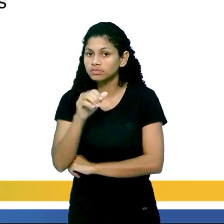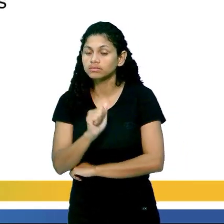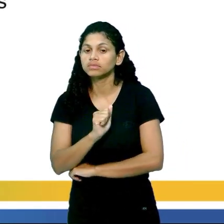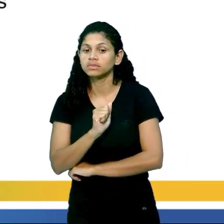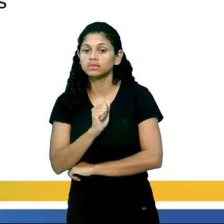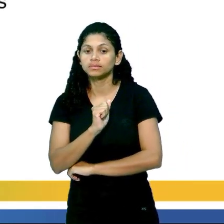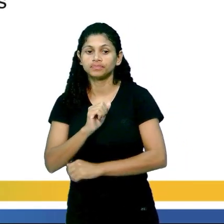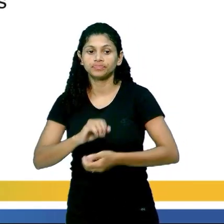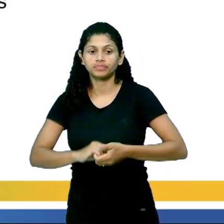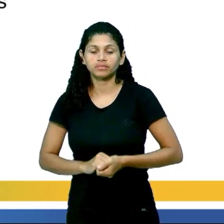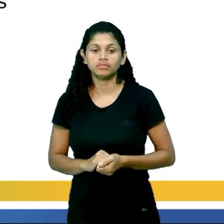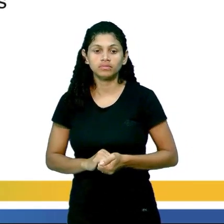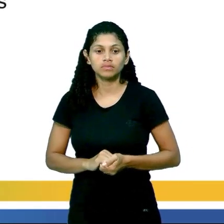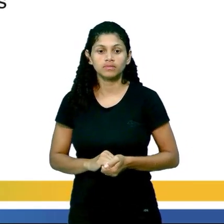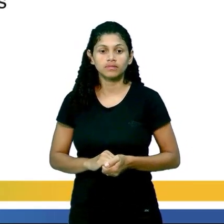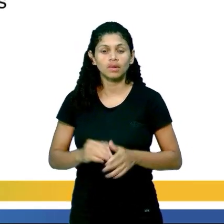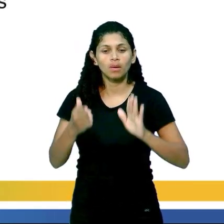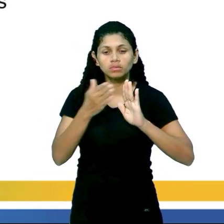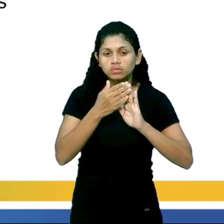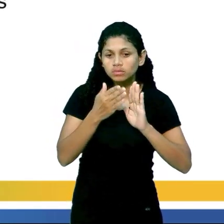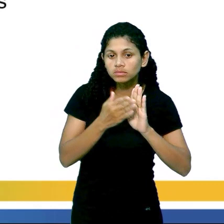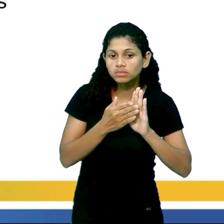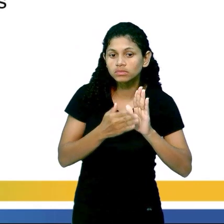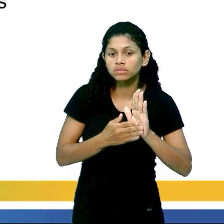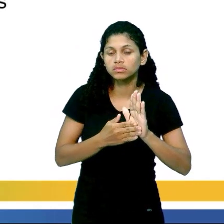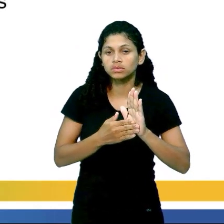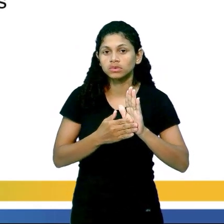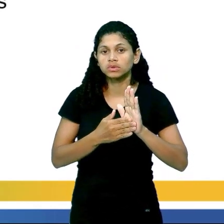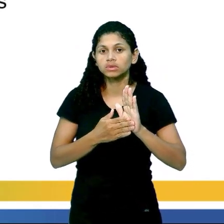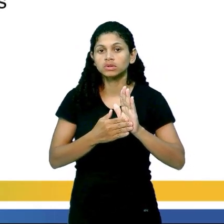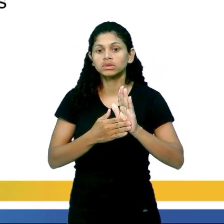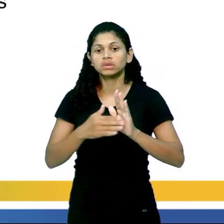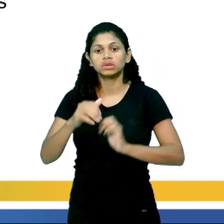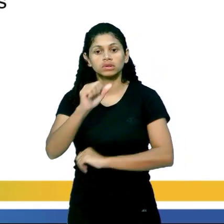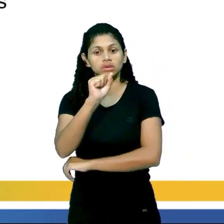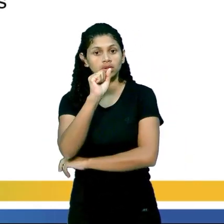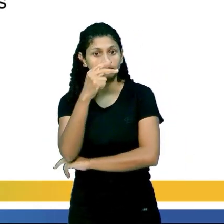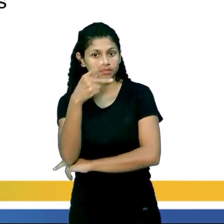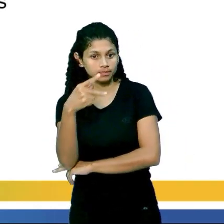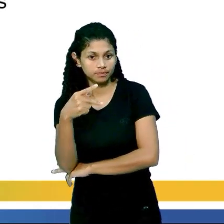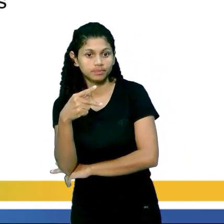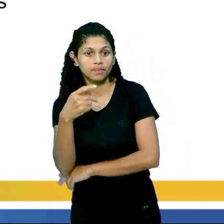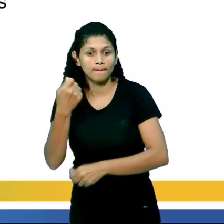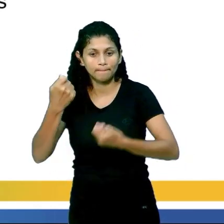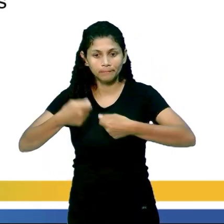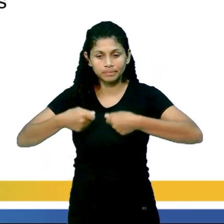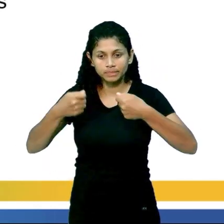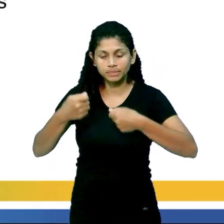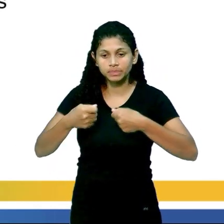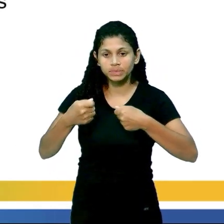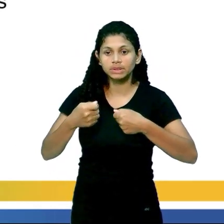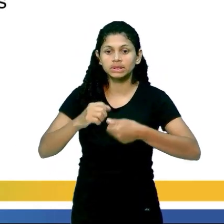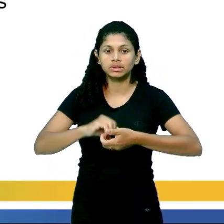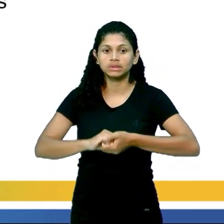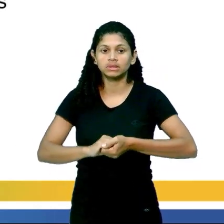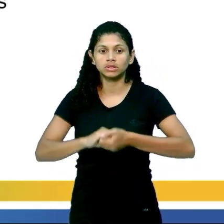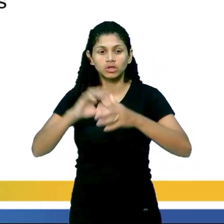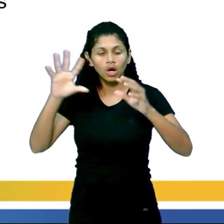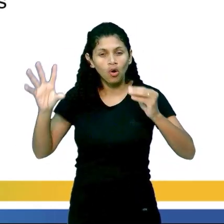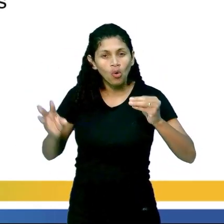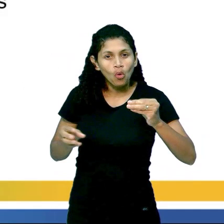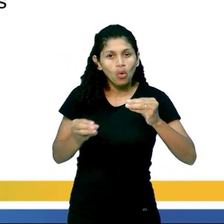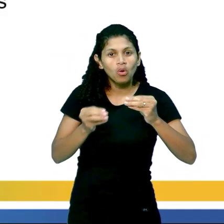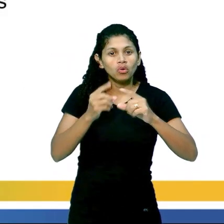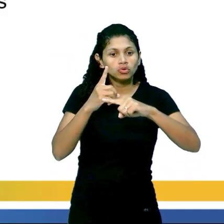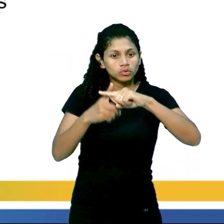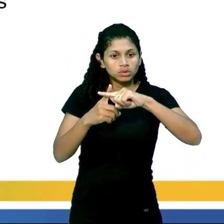lá. Para determinar a média aritmética M desses termos, precisamos adicioná-los e dividir a soma por 30. A soma dos